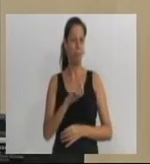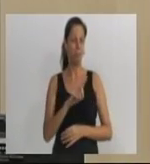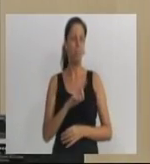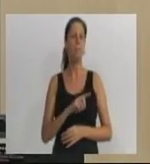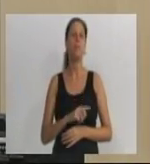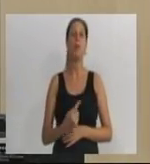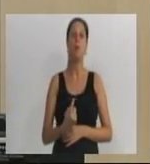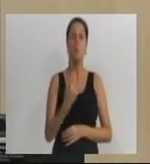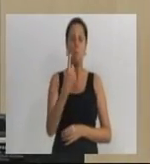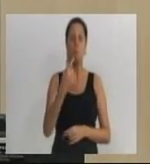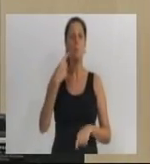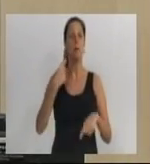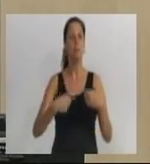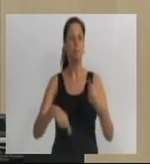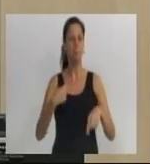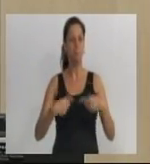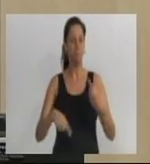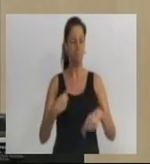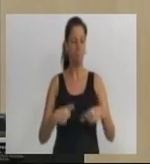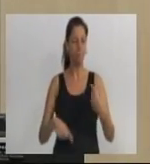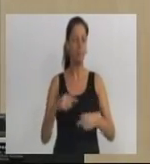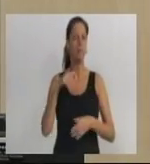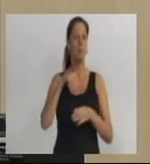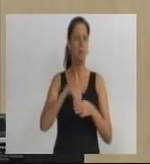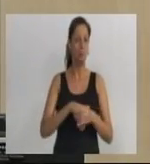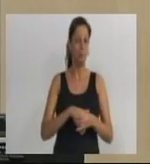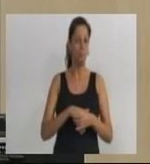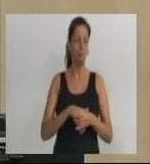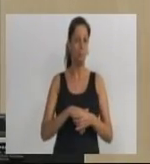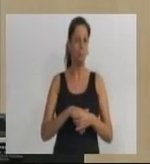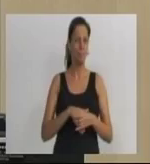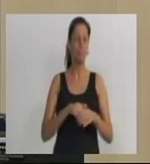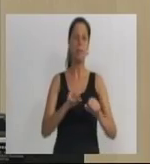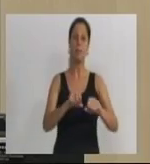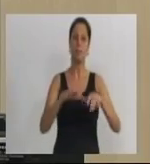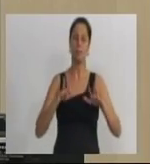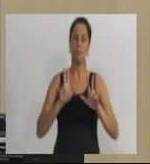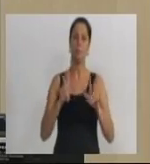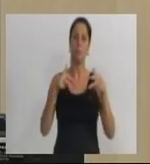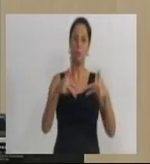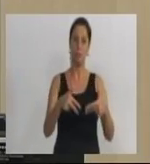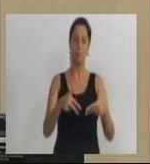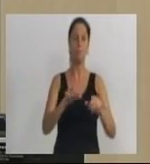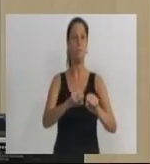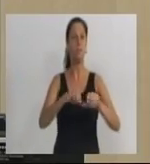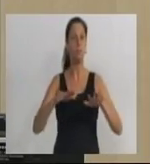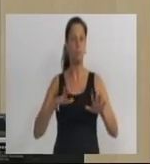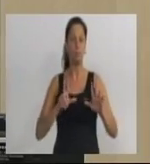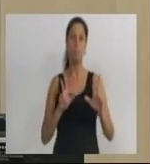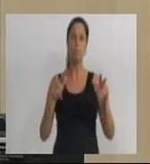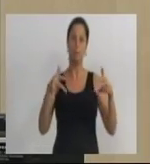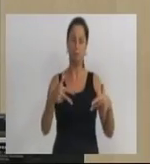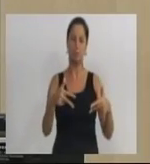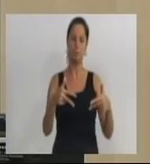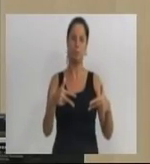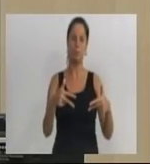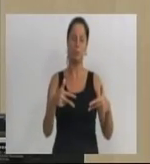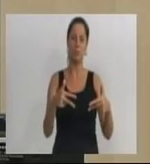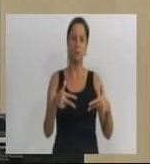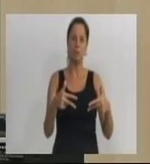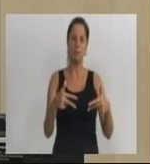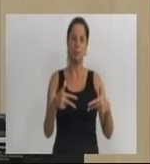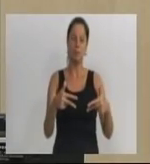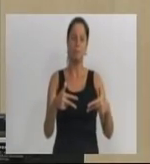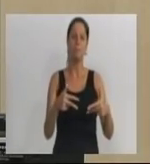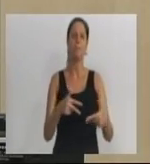única discussão e votação. A seguinte sessão do plenário. Sessão do plenário, a Consegue